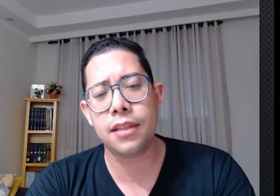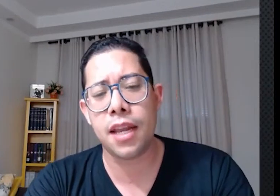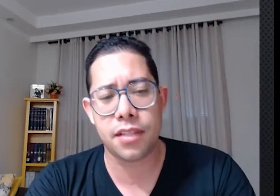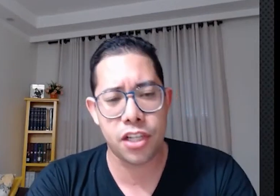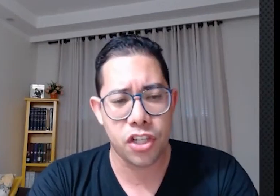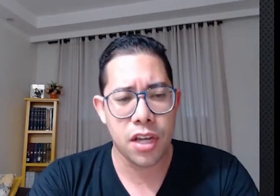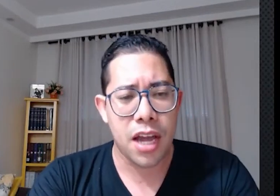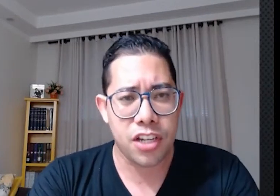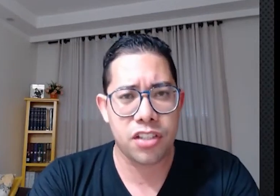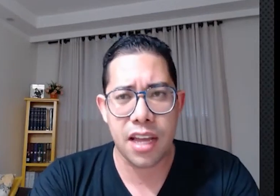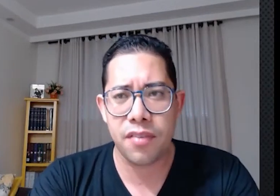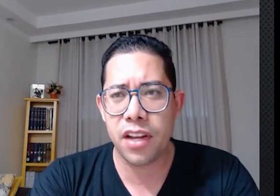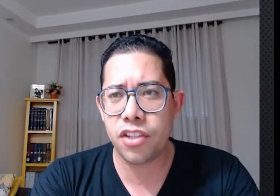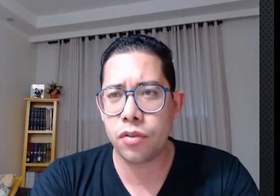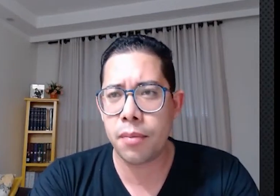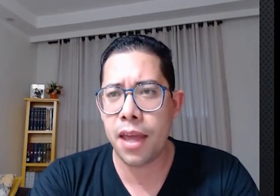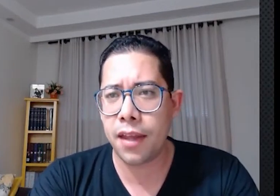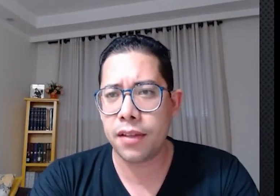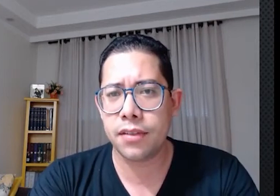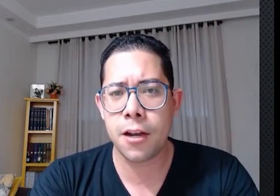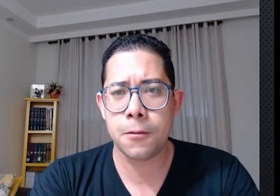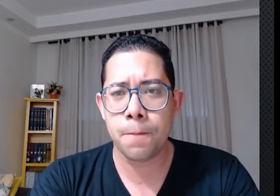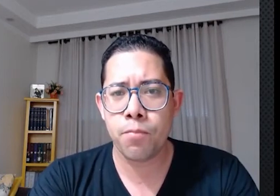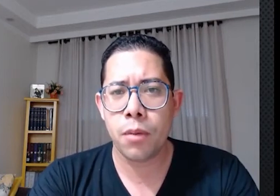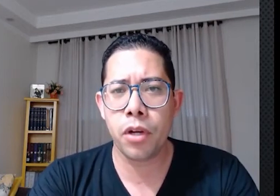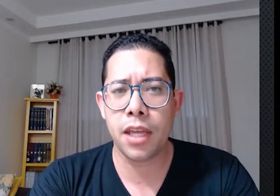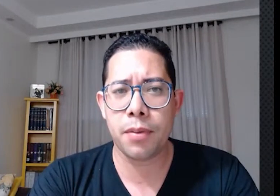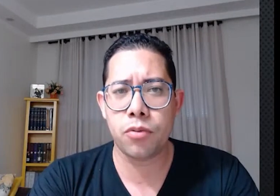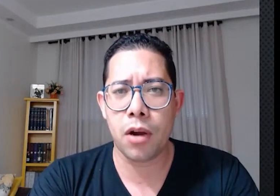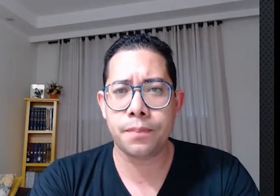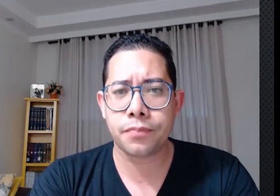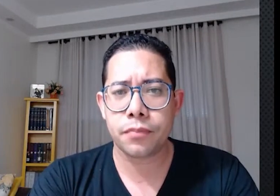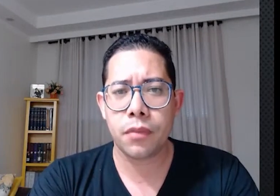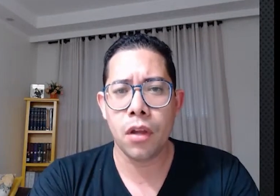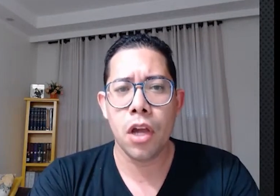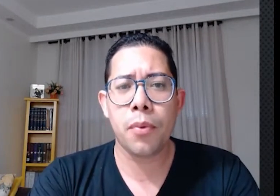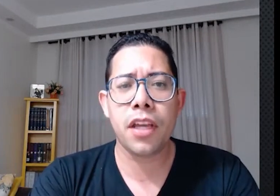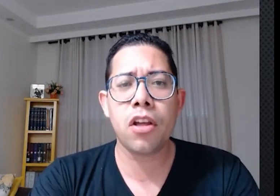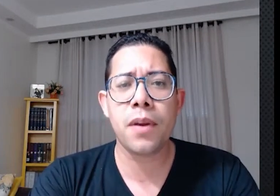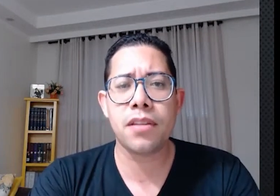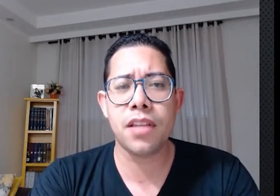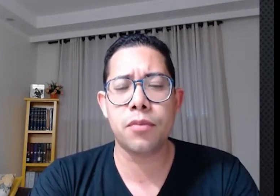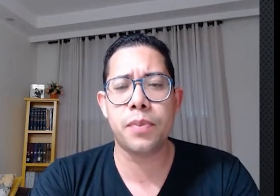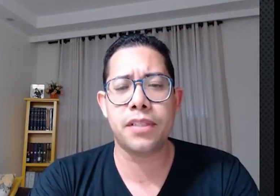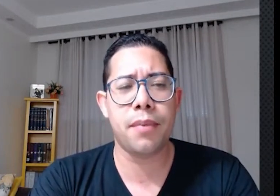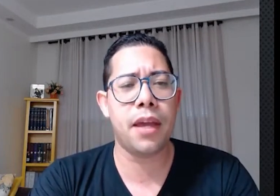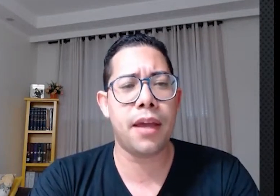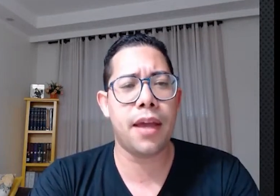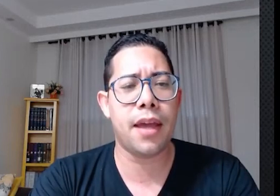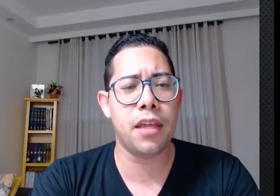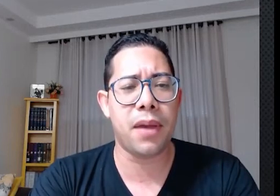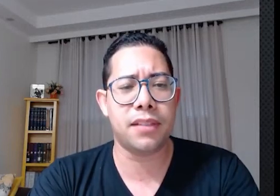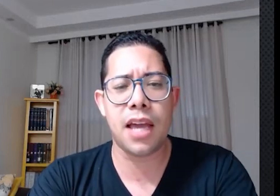que é interessante a gente estar refletindo também, certo? Por quê, pessoal? Porque nós precisamos